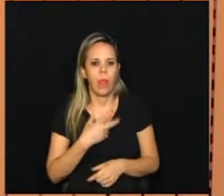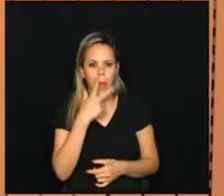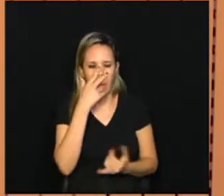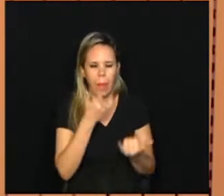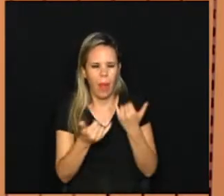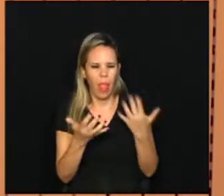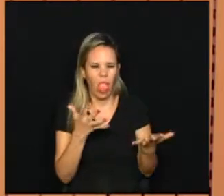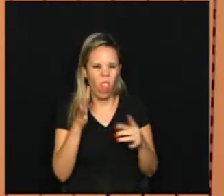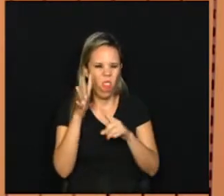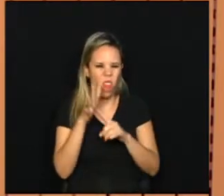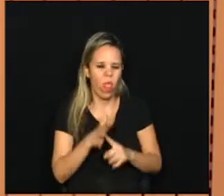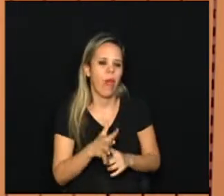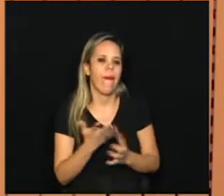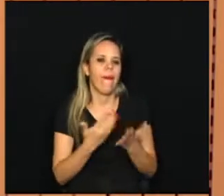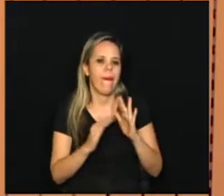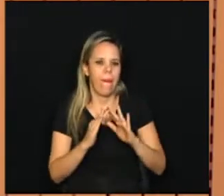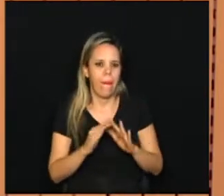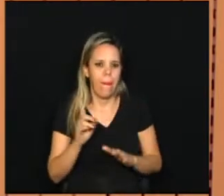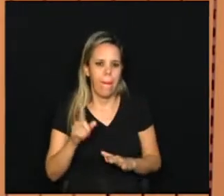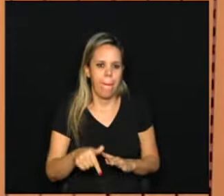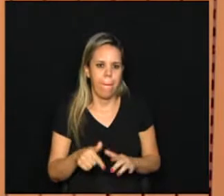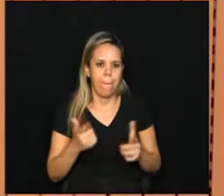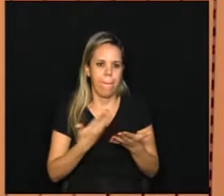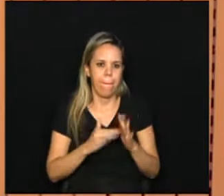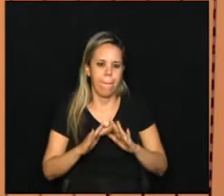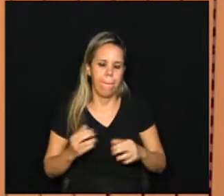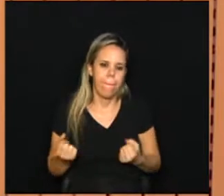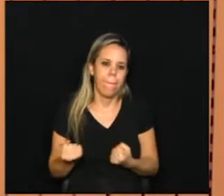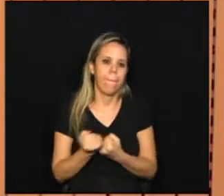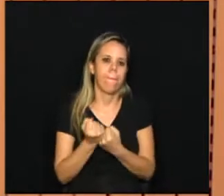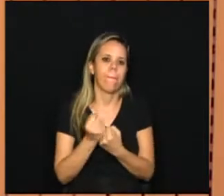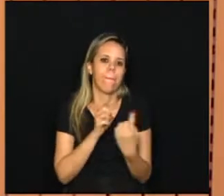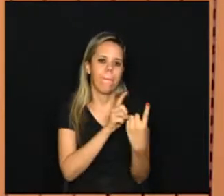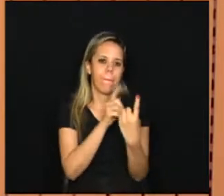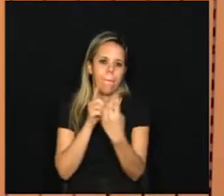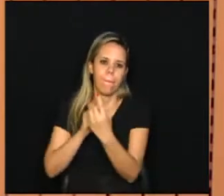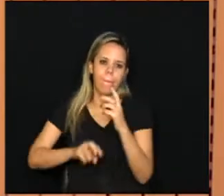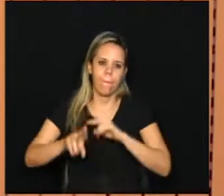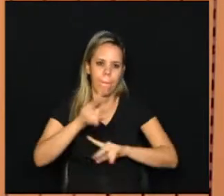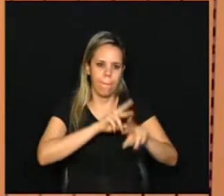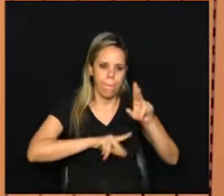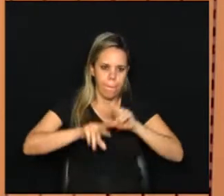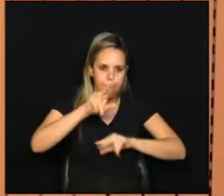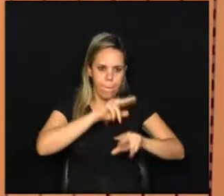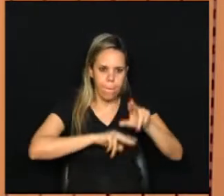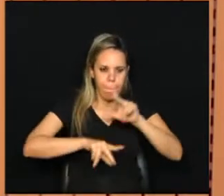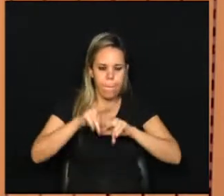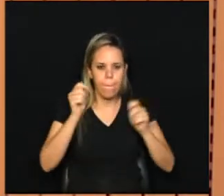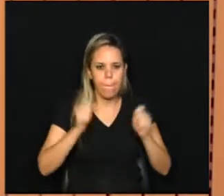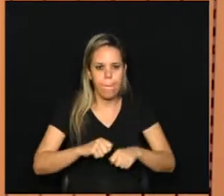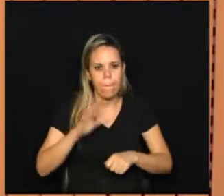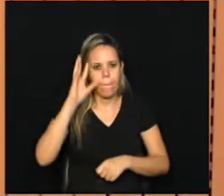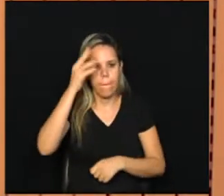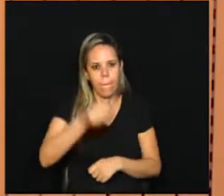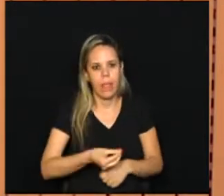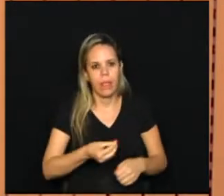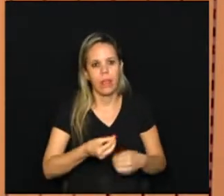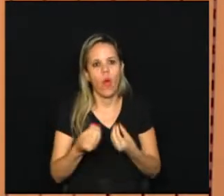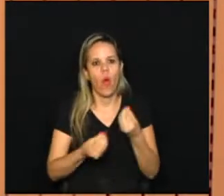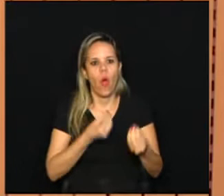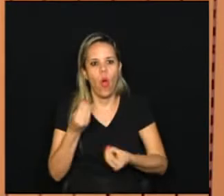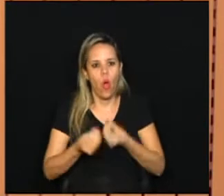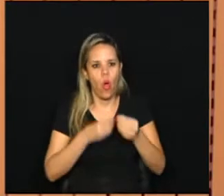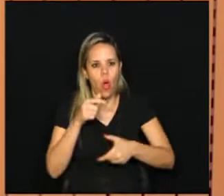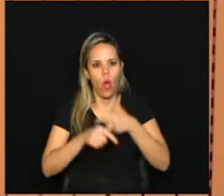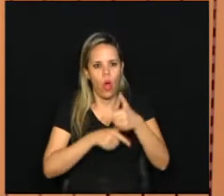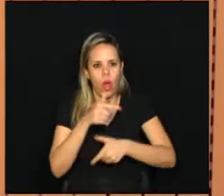precisa lembrar que o ambiente escolar é um ambiente de acolhimento, de diversidade, da gente poder compreender como que a gente